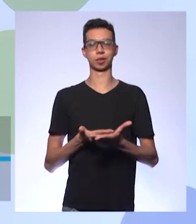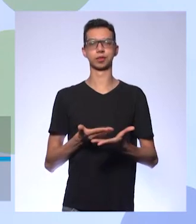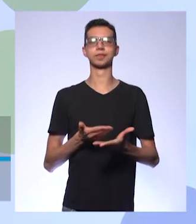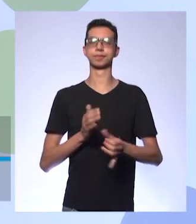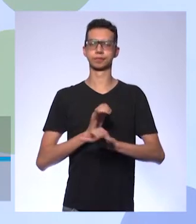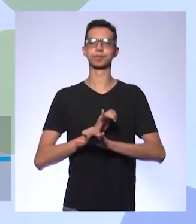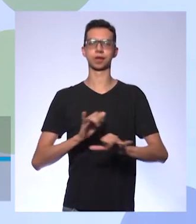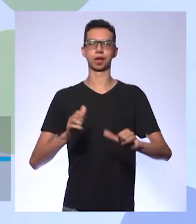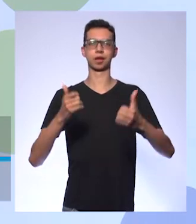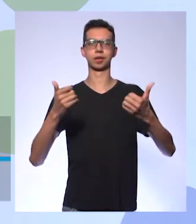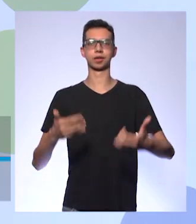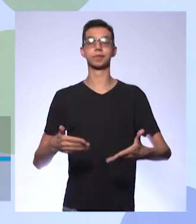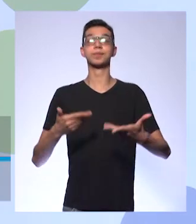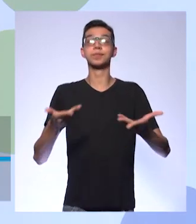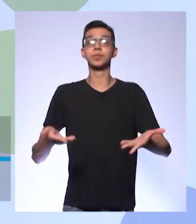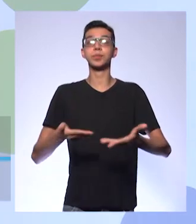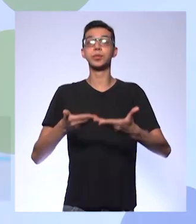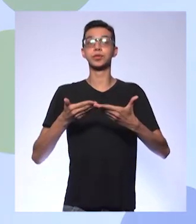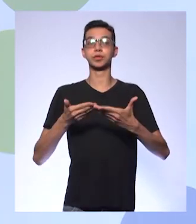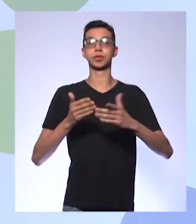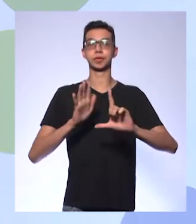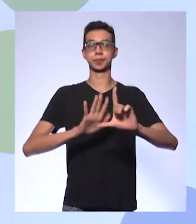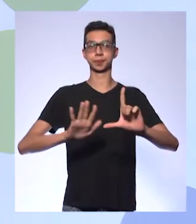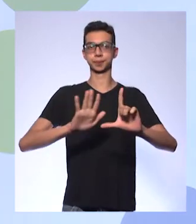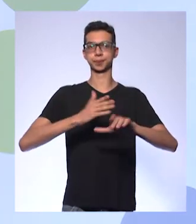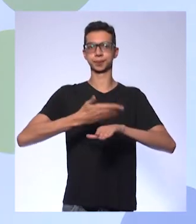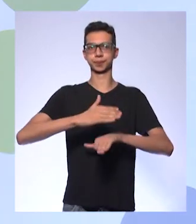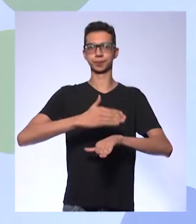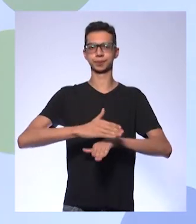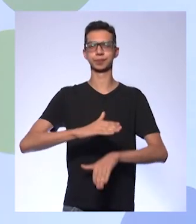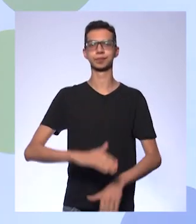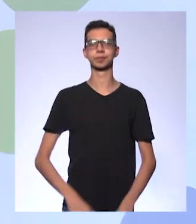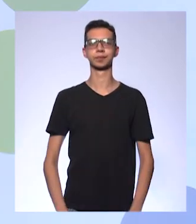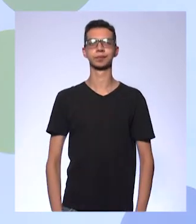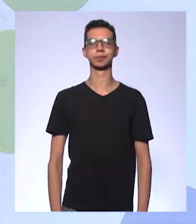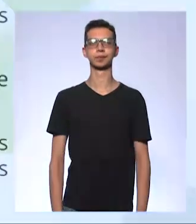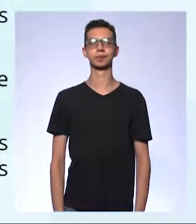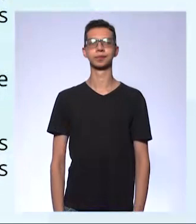Então, por favor, o slide com as habilidades.